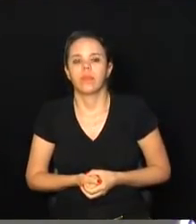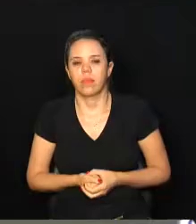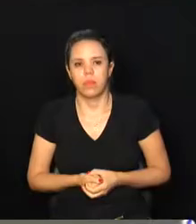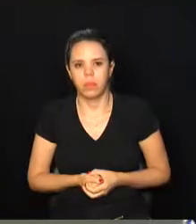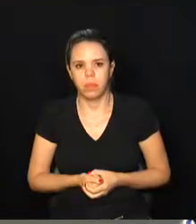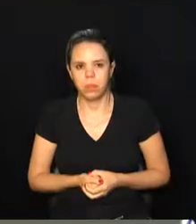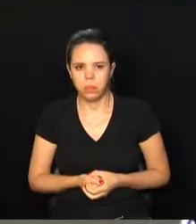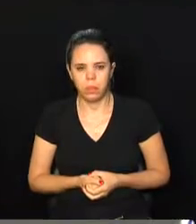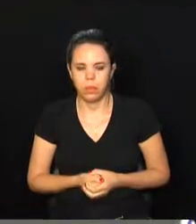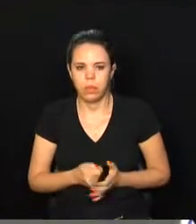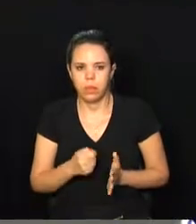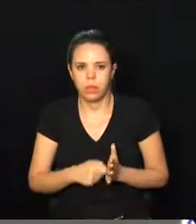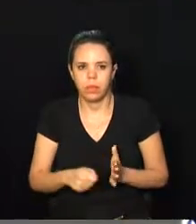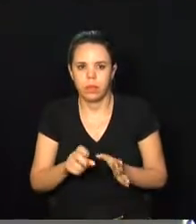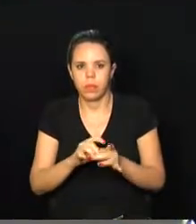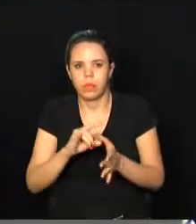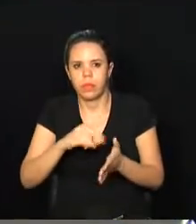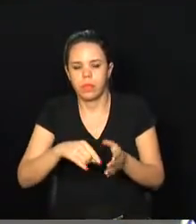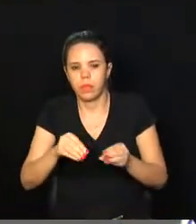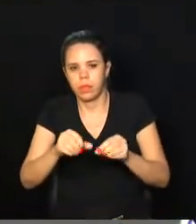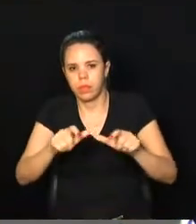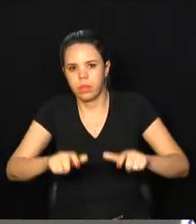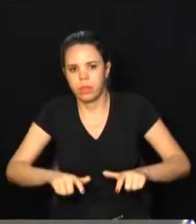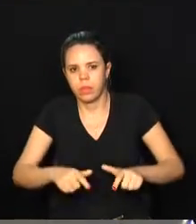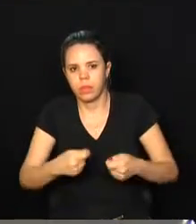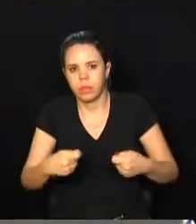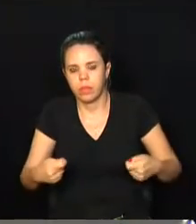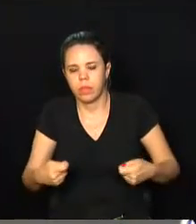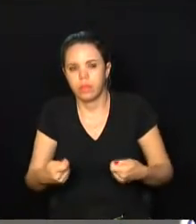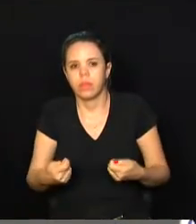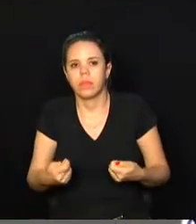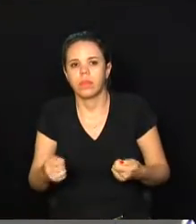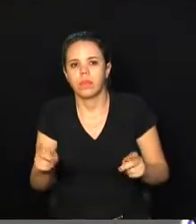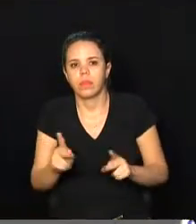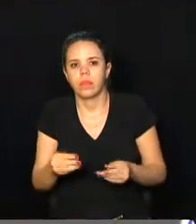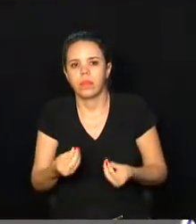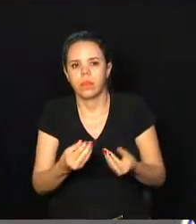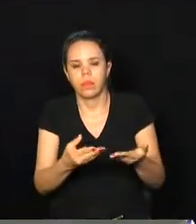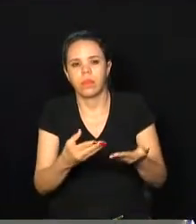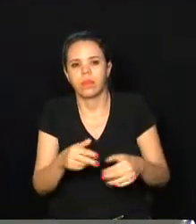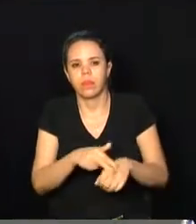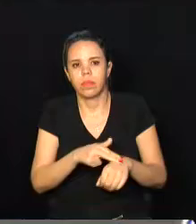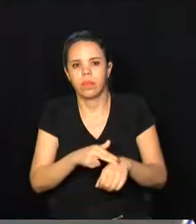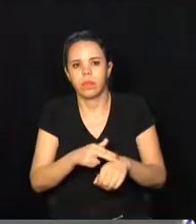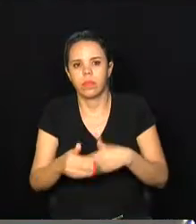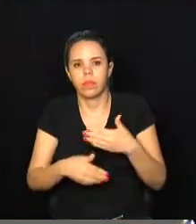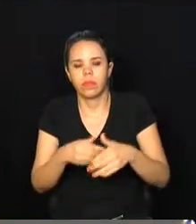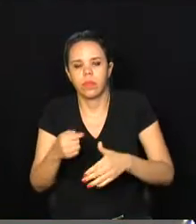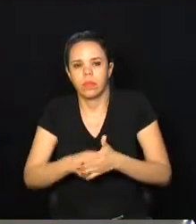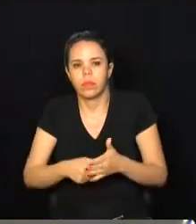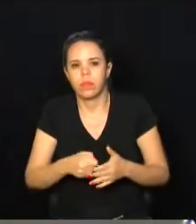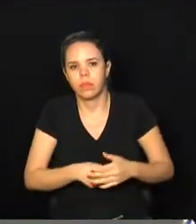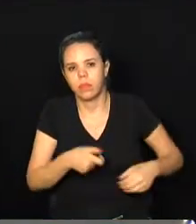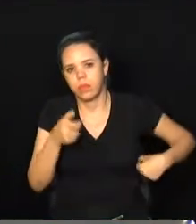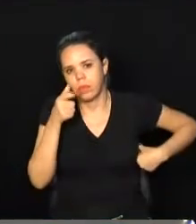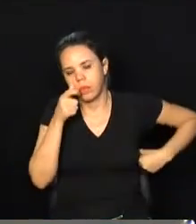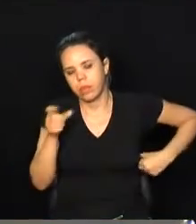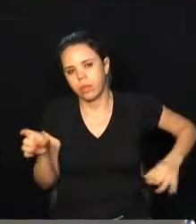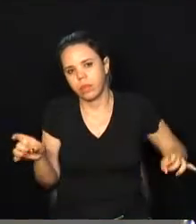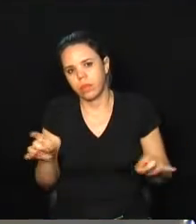óculos, escrevi aqui. A declaração de terra também é uma demanda pacificada, já levamos isso para o verde, já está em andamento para encerrar